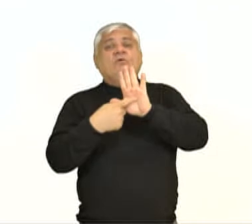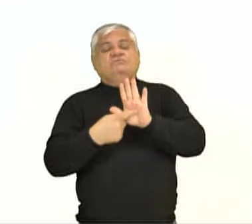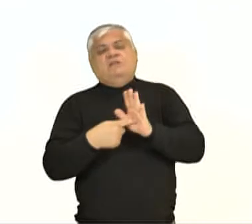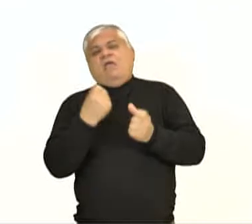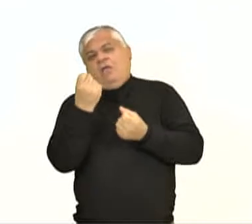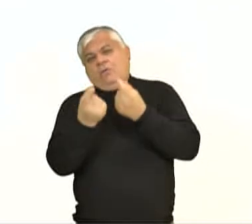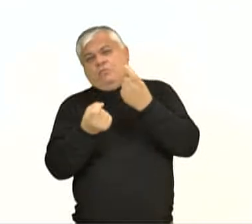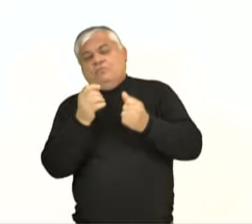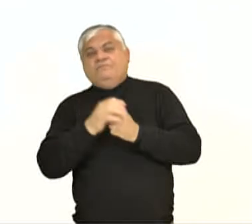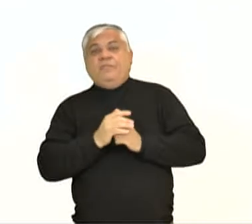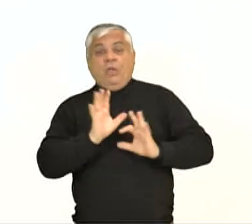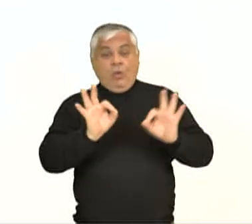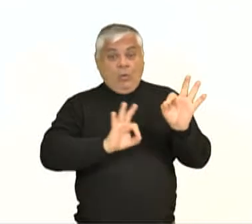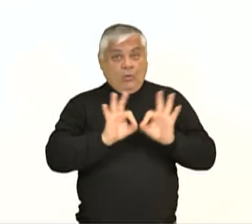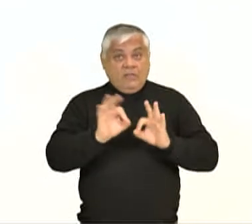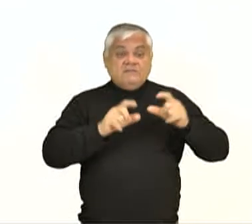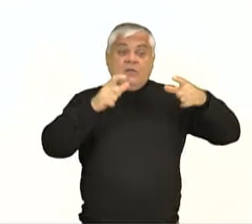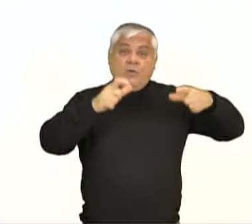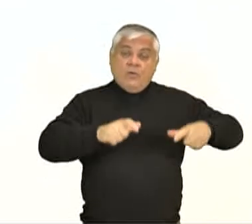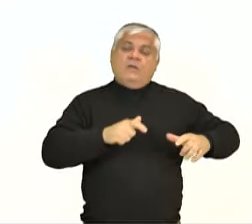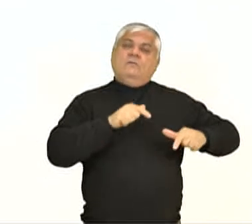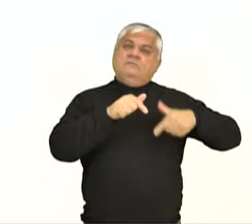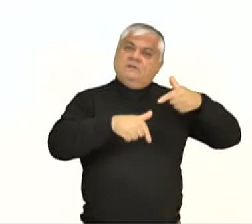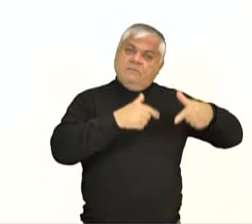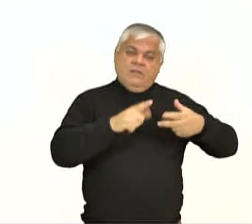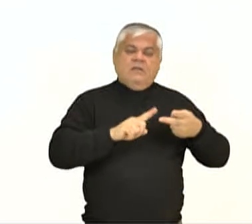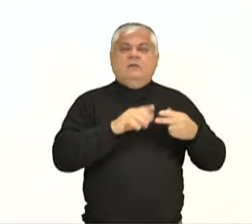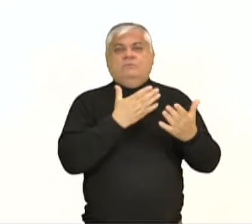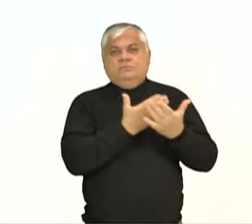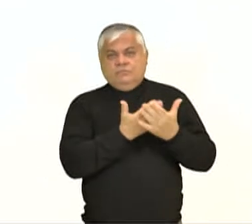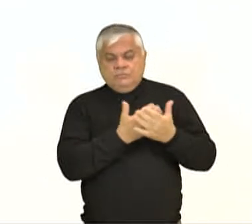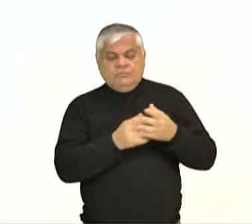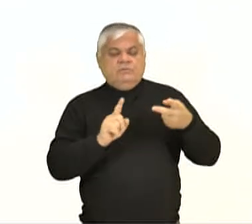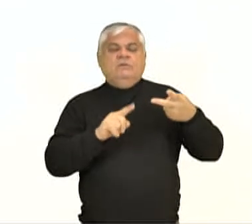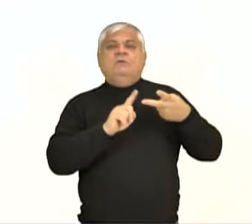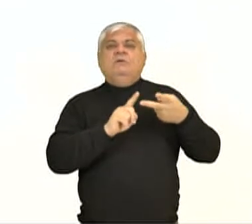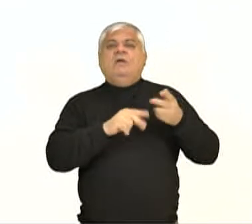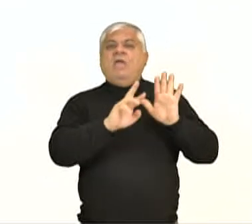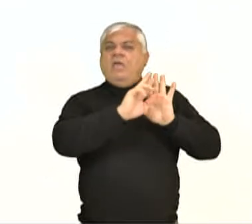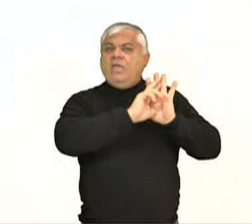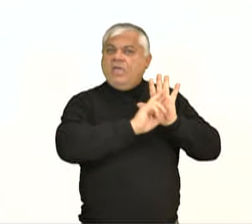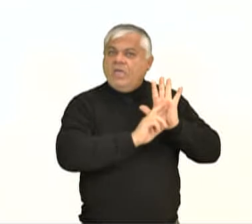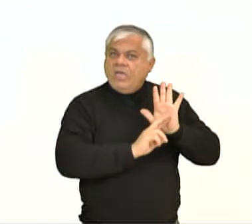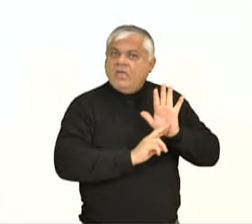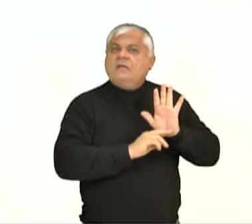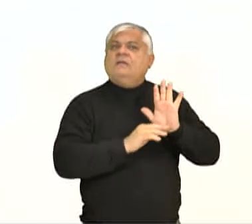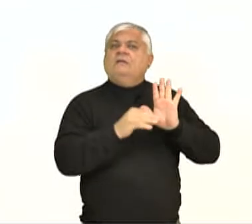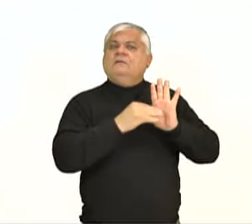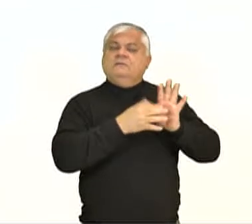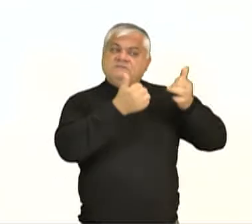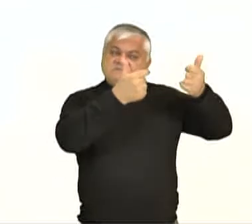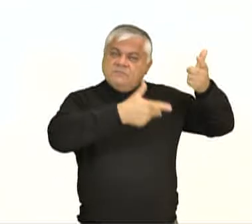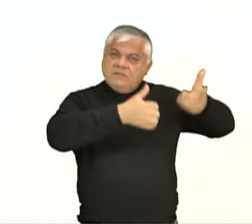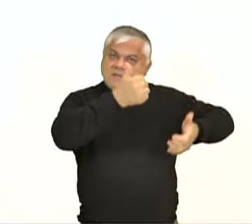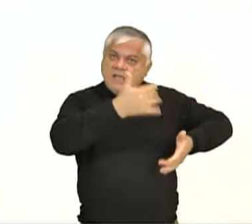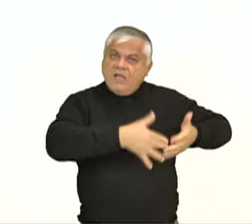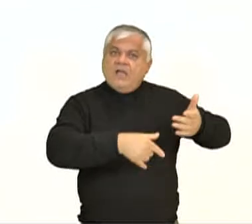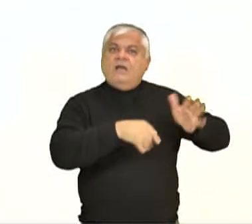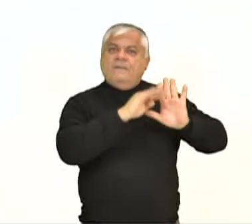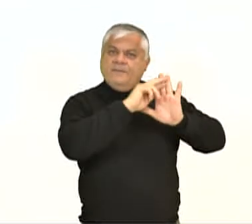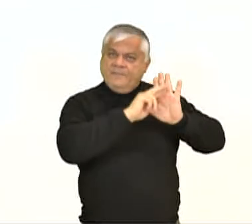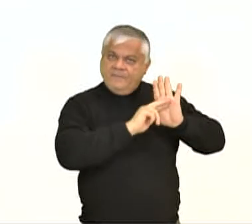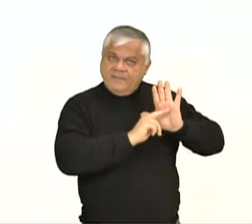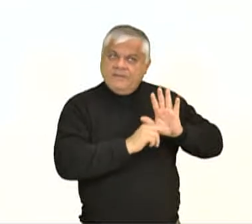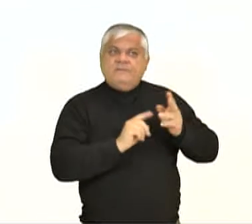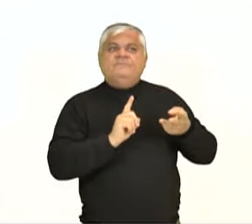né? Organizar um bom ambiente de trabalho, de estudos, né? Negociar regras, explicar e analisar esses